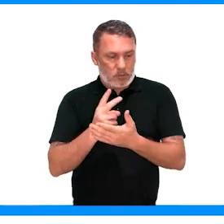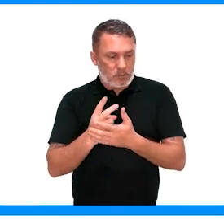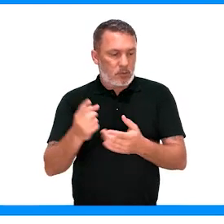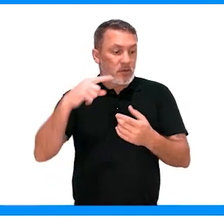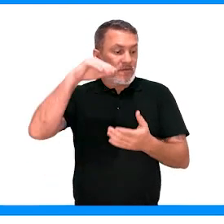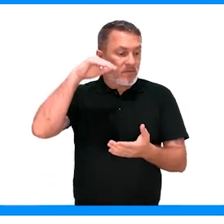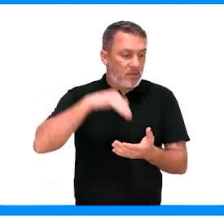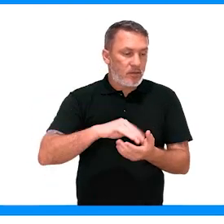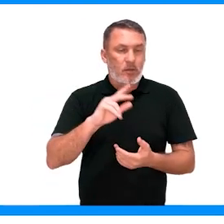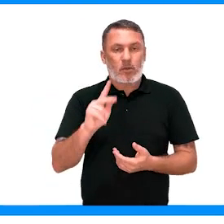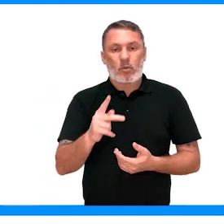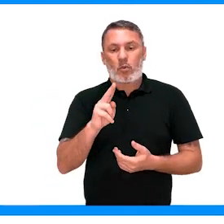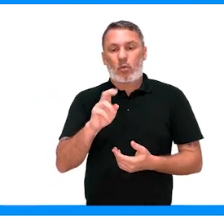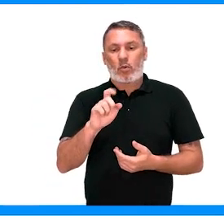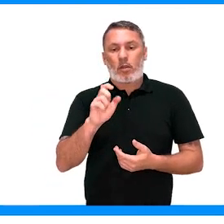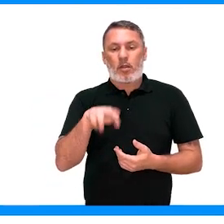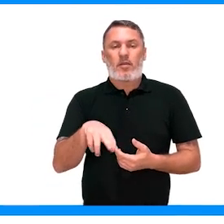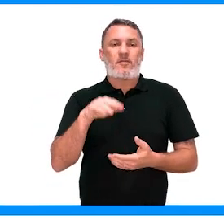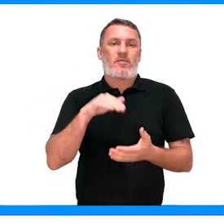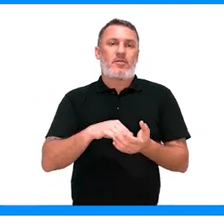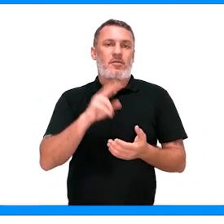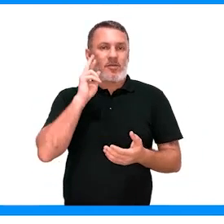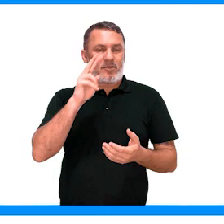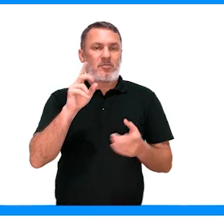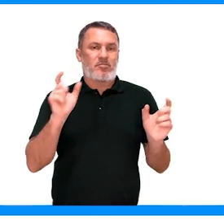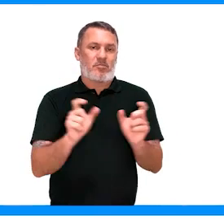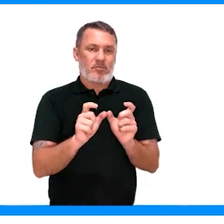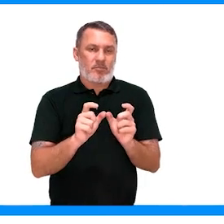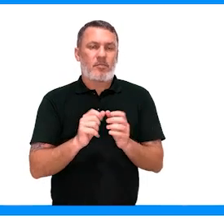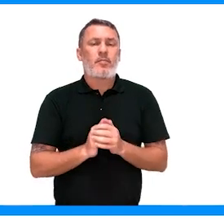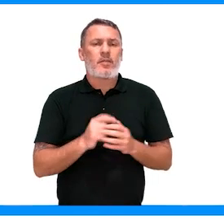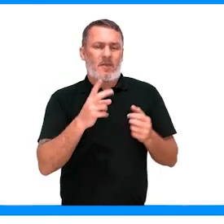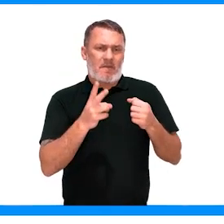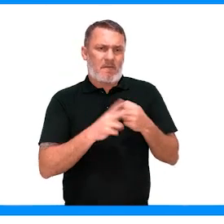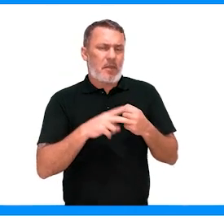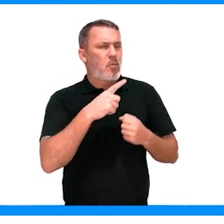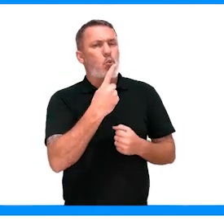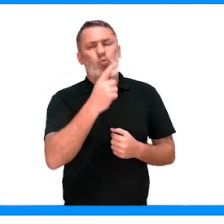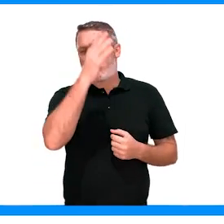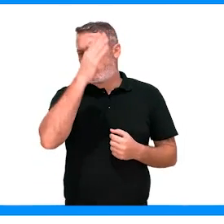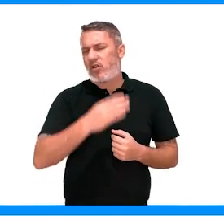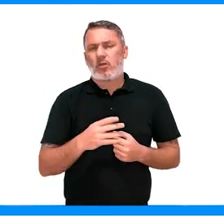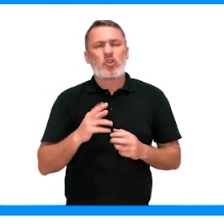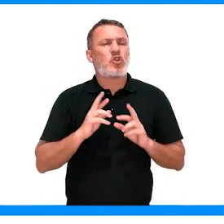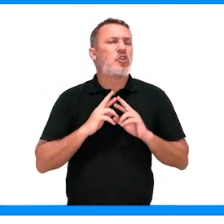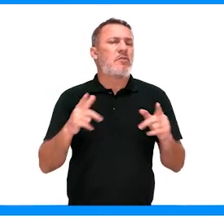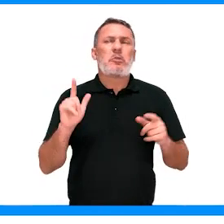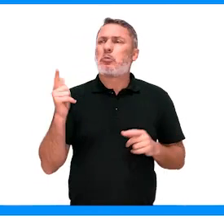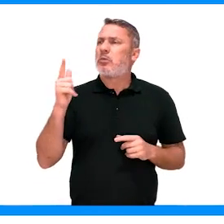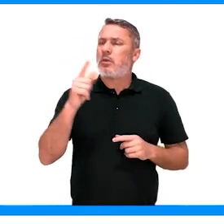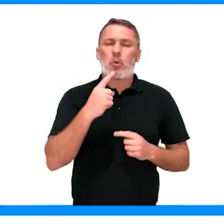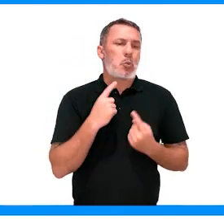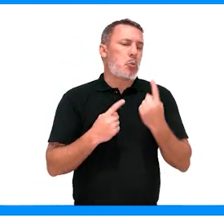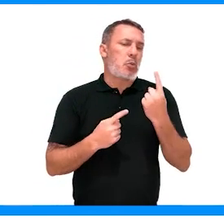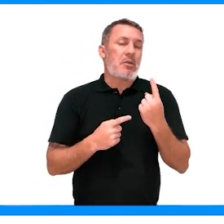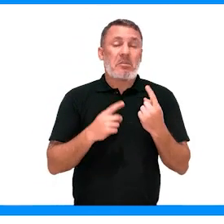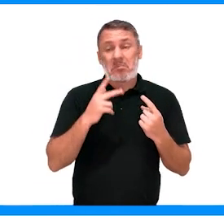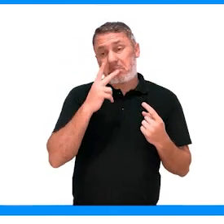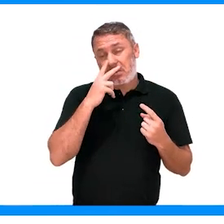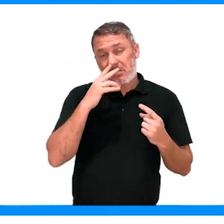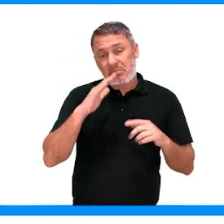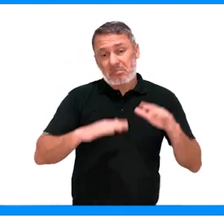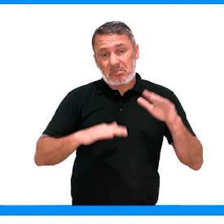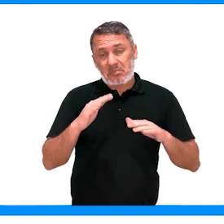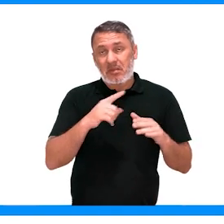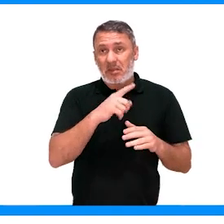normal, olemos, oleis e huelem, outra vez é de tongação. É um verbo bem diferente, provavelmente não